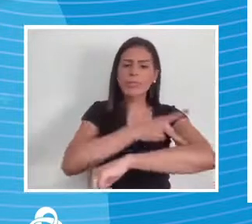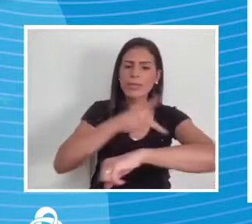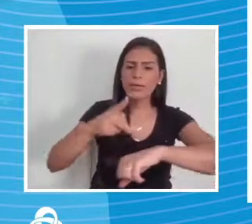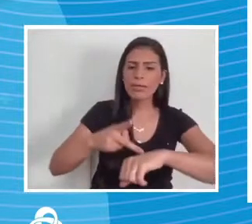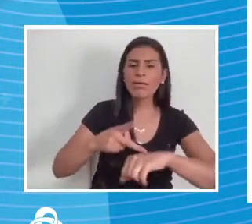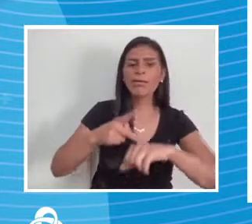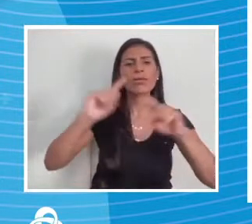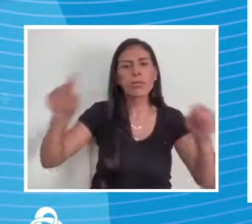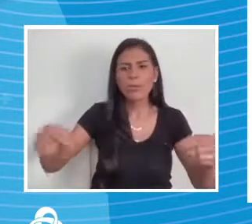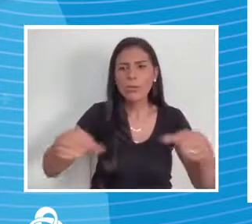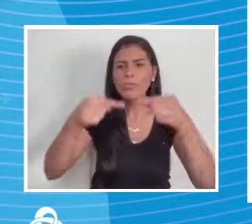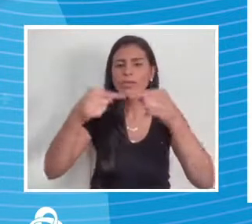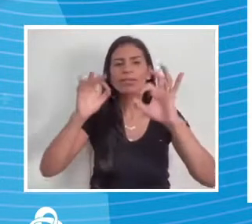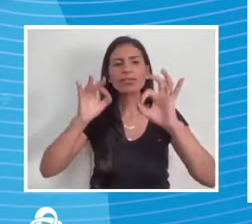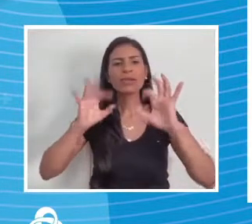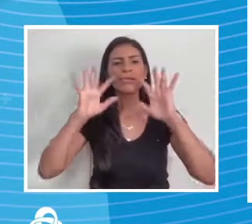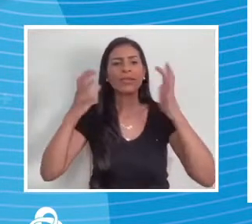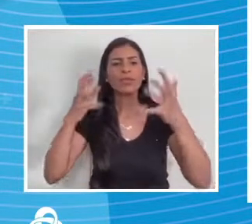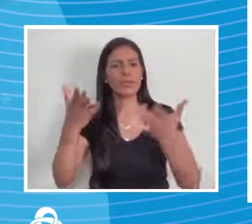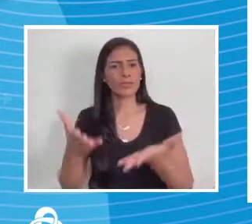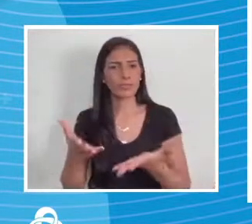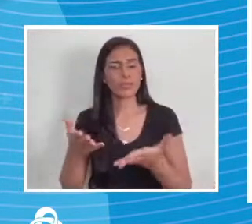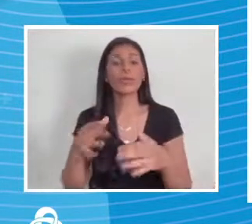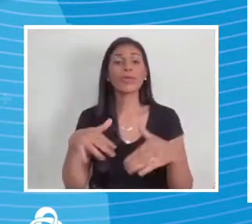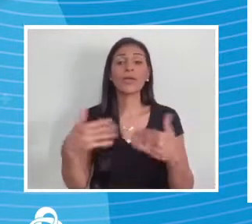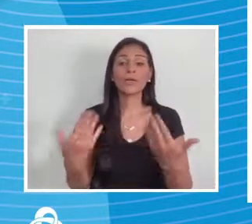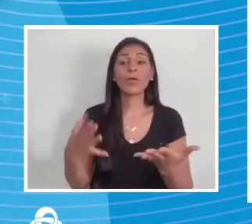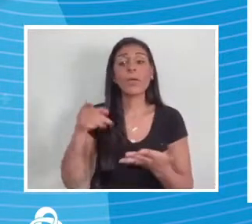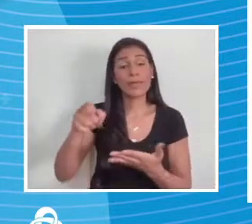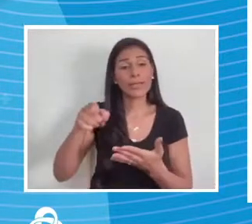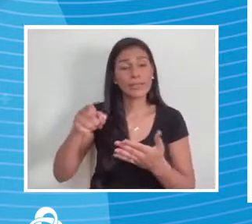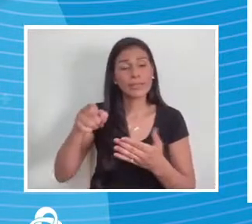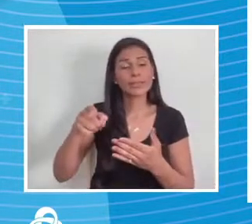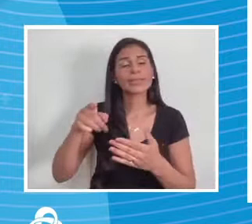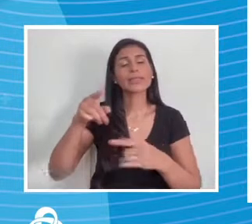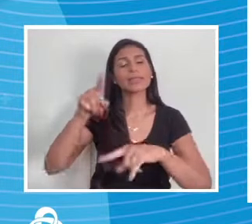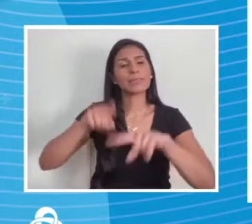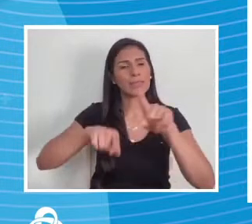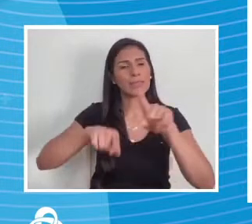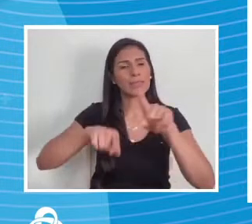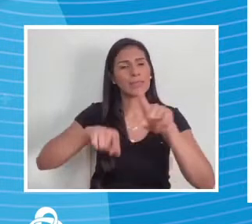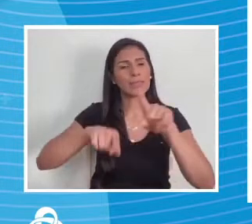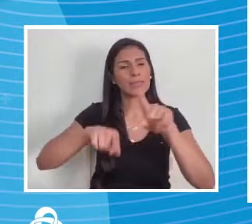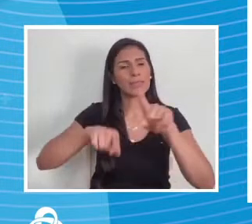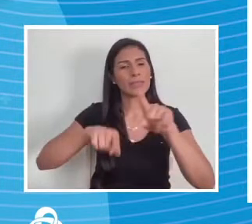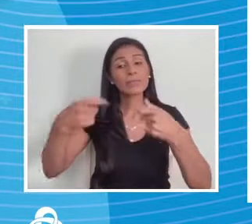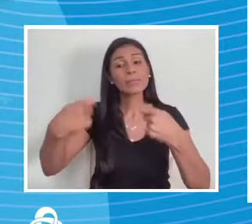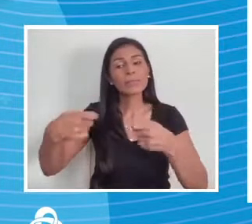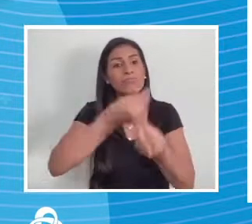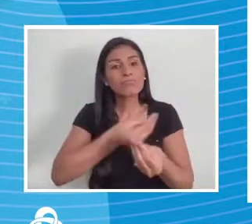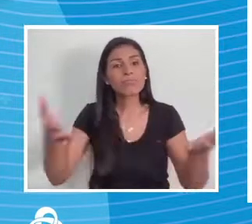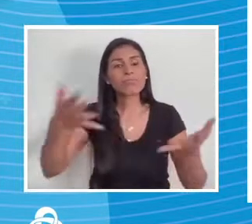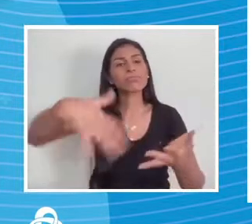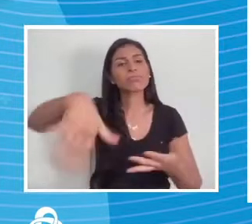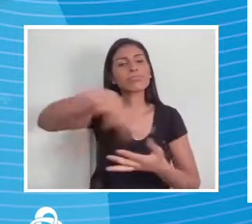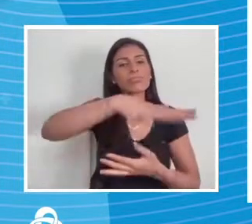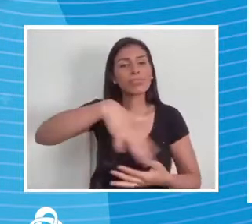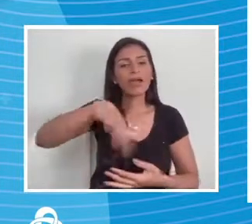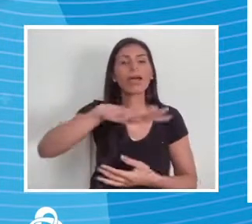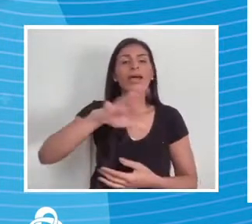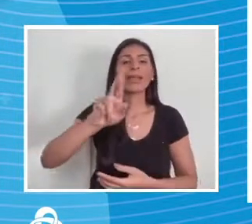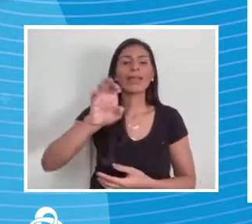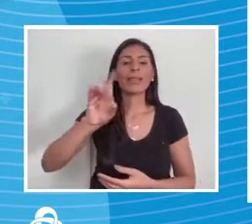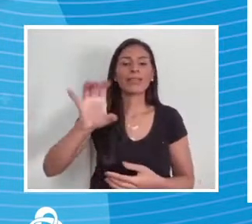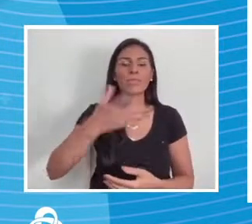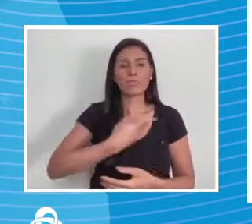Então, é importante também que esses instrumentos sejam acessíveis às redes públicas, ou seja, que quem desenvolve esteja em interação com a rede,